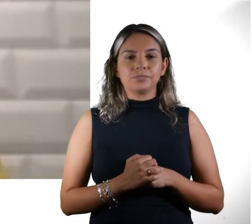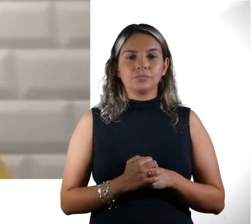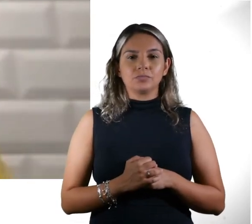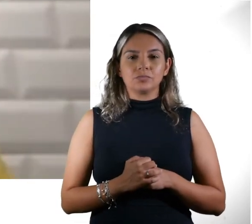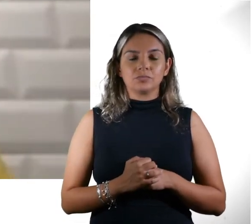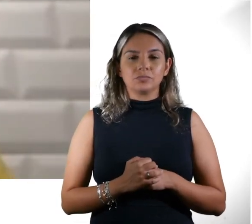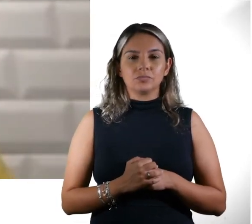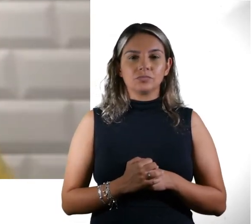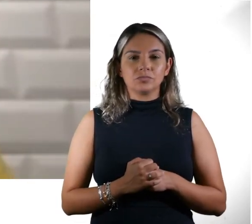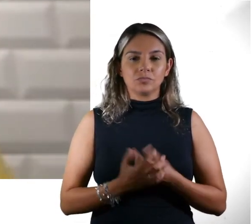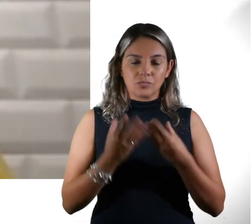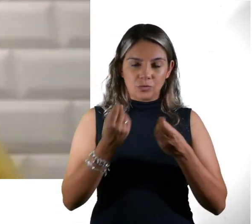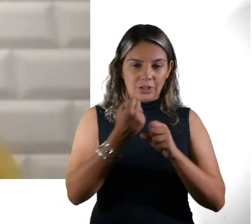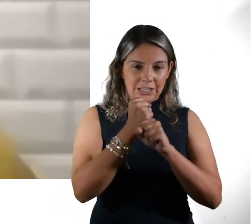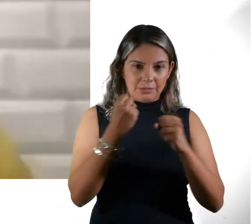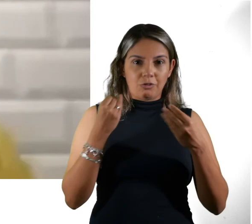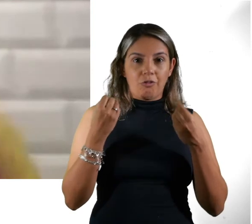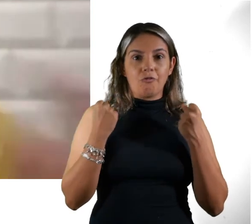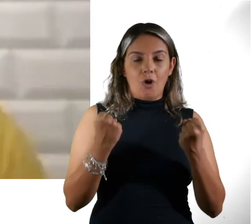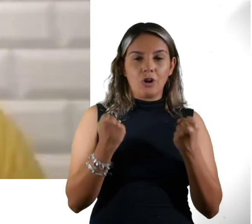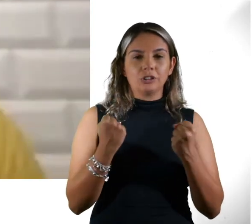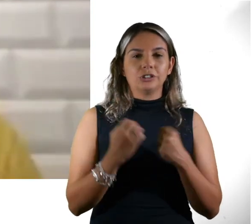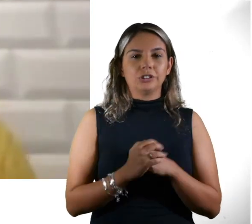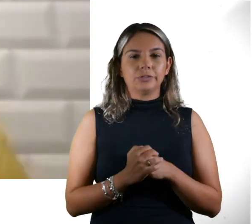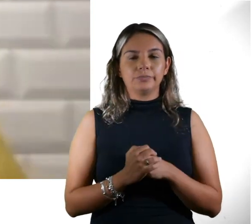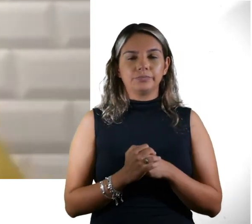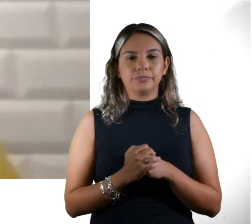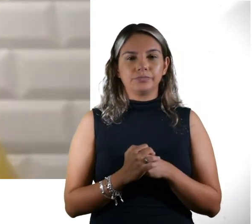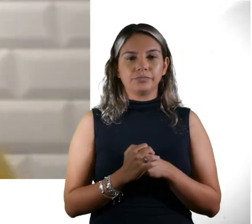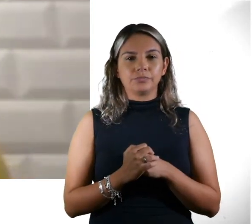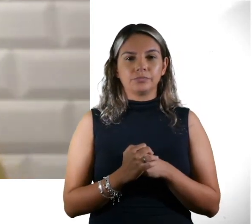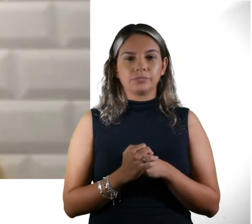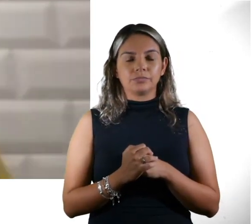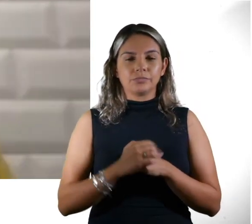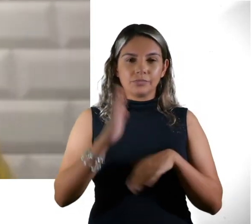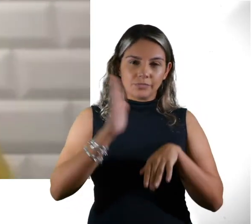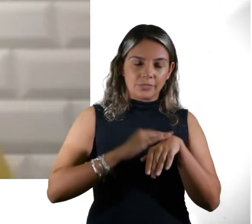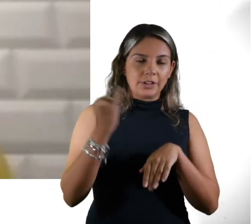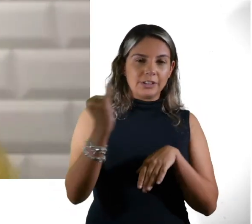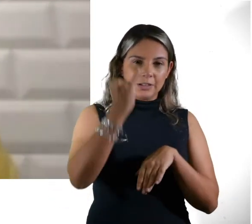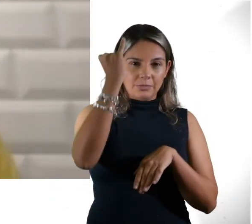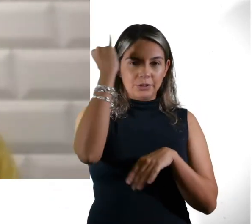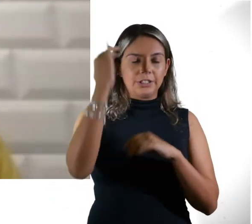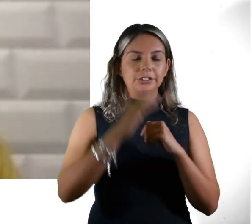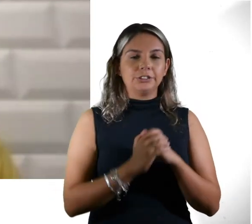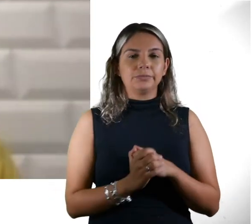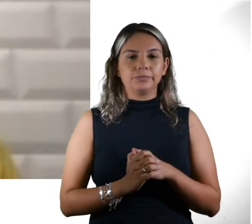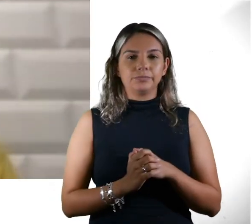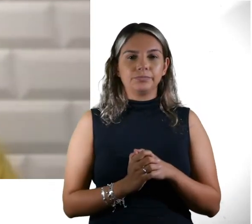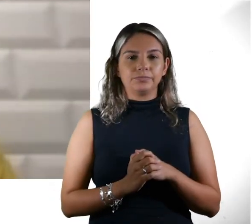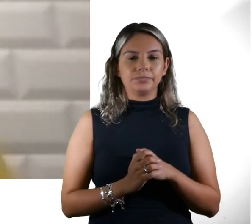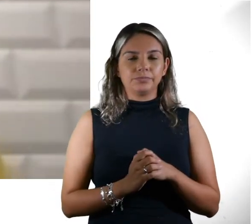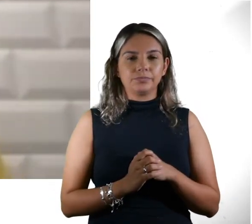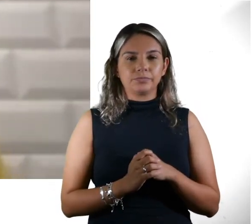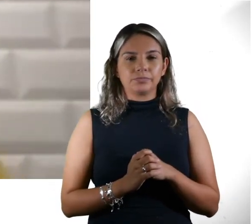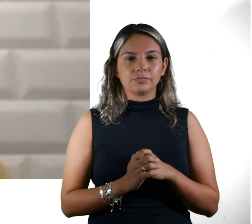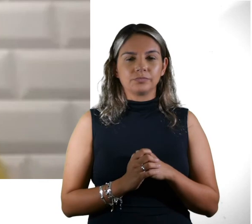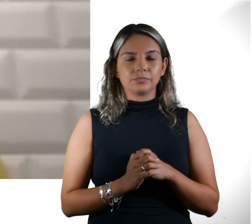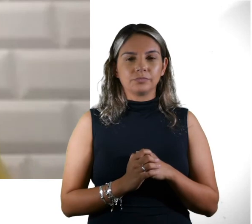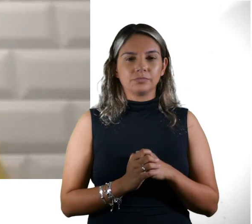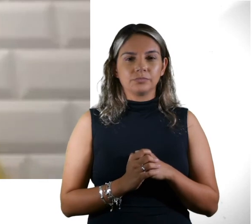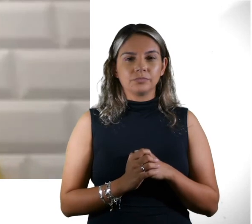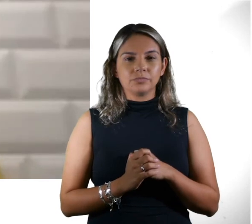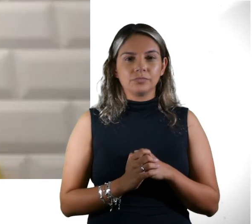um mercado novo e é um mercado muito grande, muito forte e cada vez mais importante, não é?